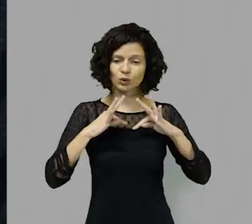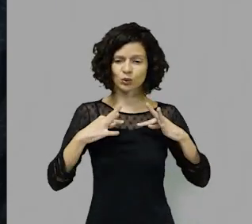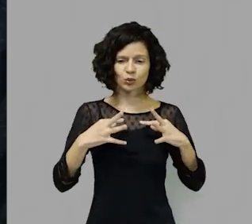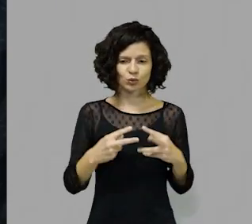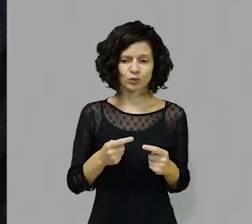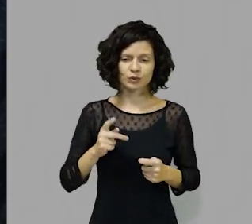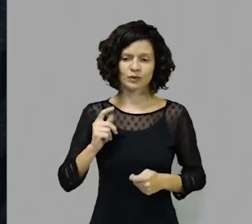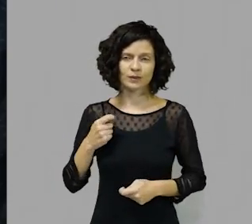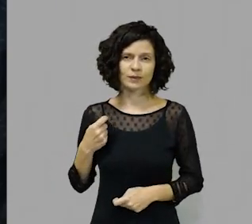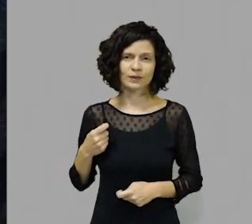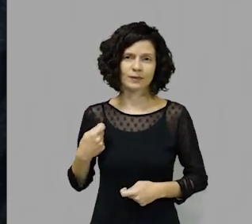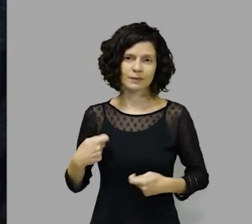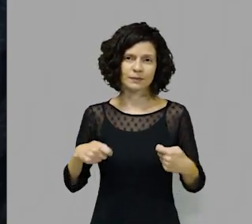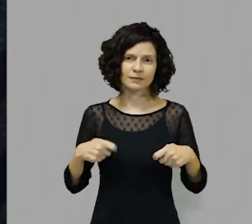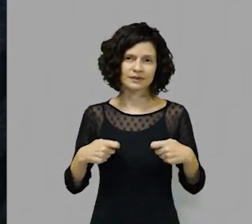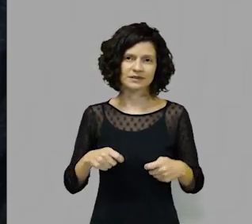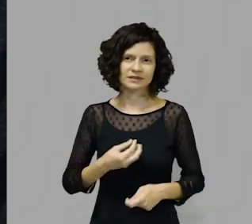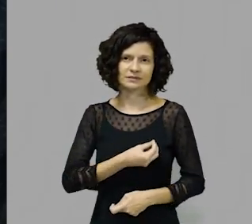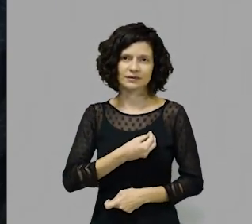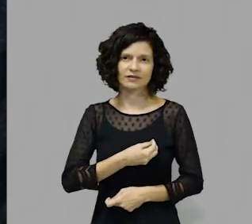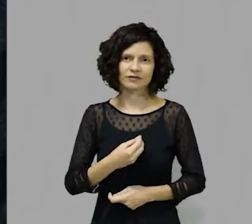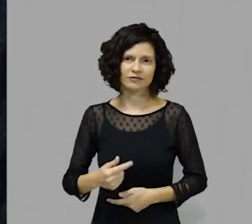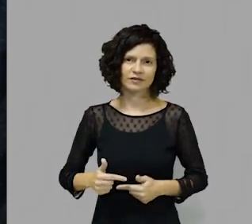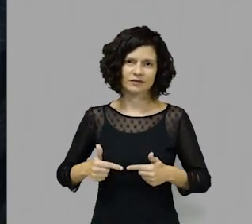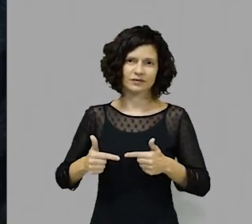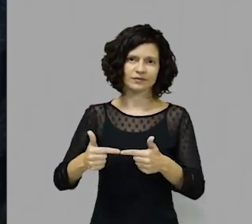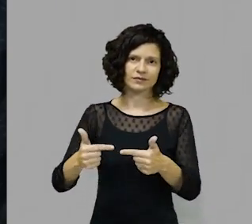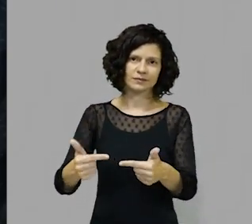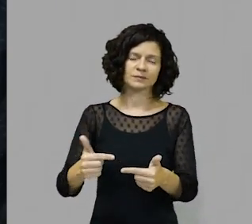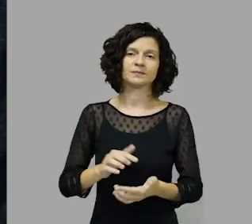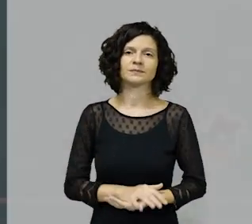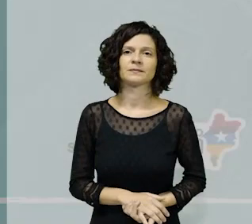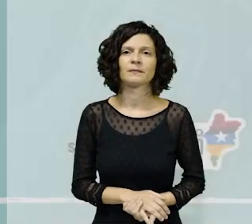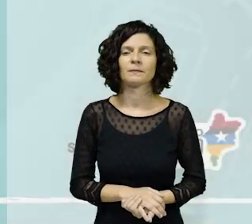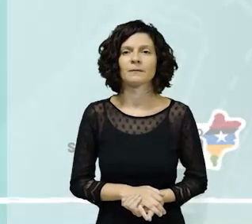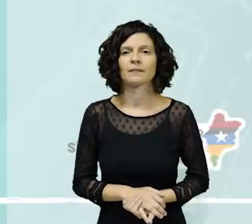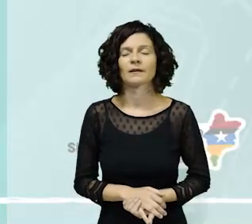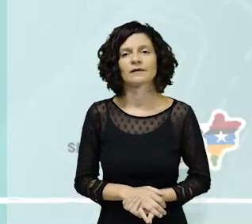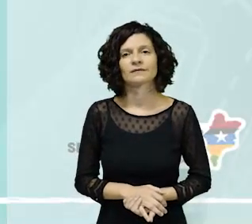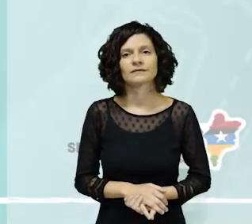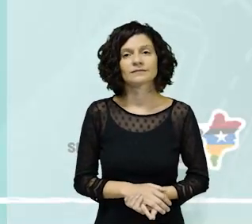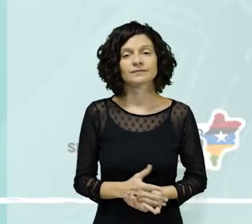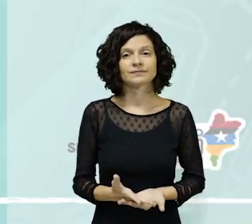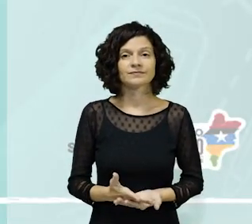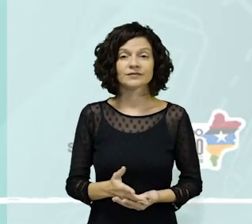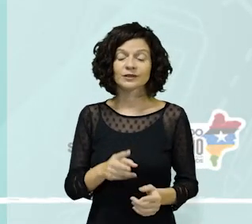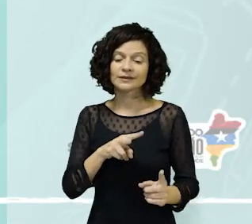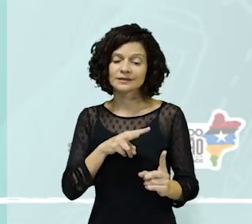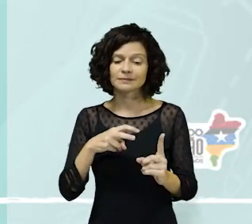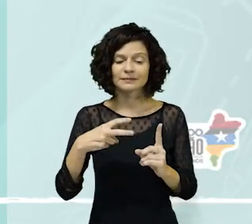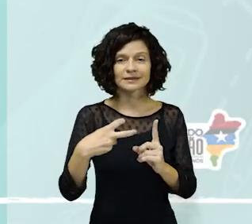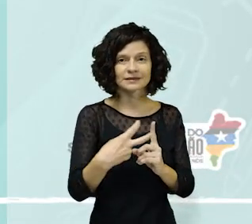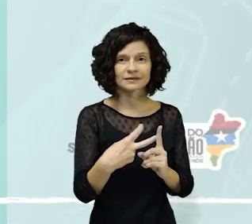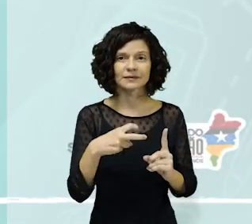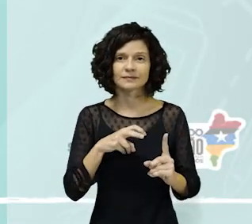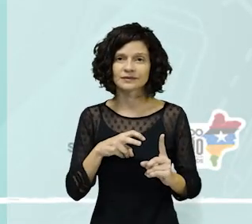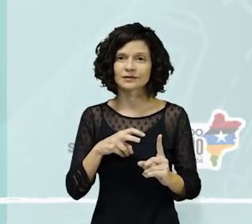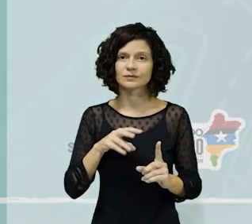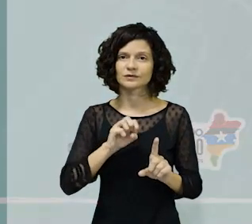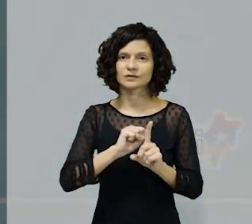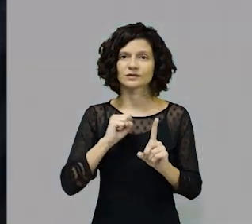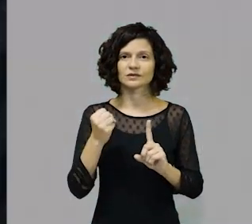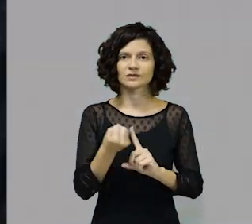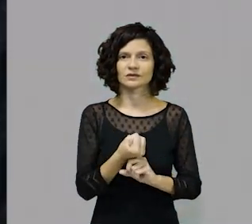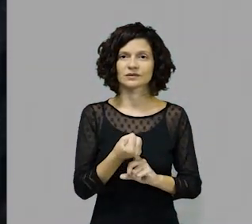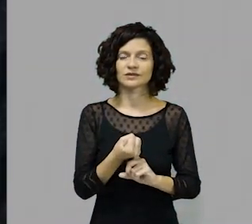precisa para sobreviver minimamente no seu dia a dia. E isso, por essa visão sociológica, desestimula o